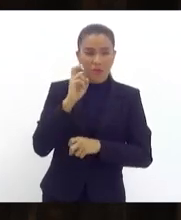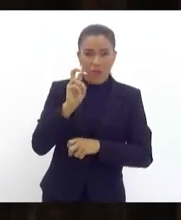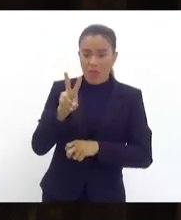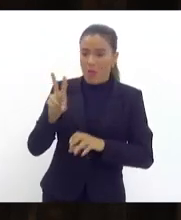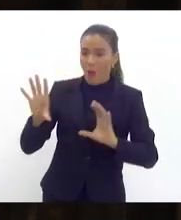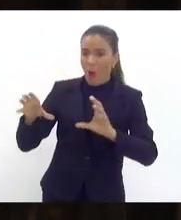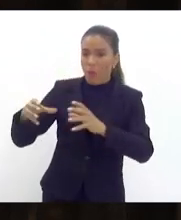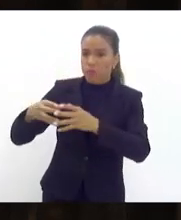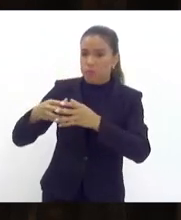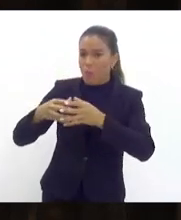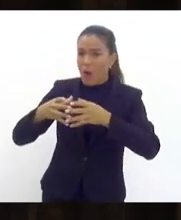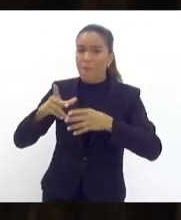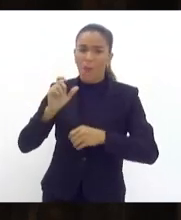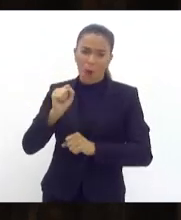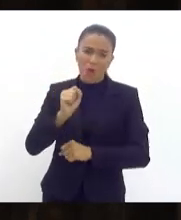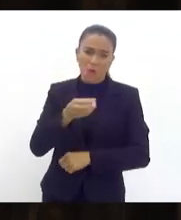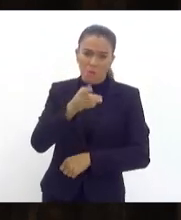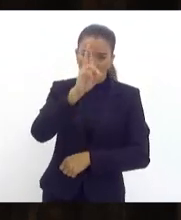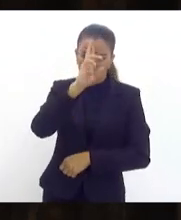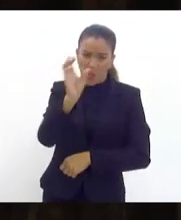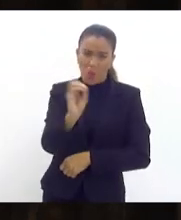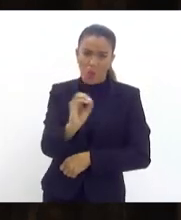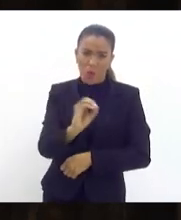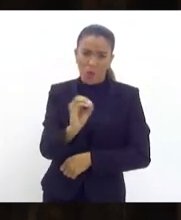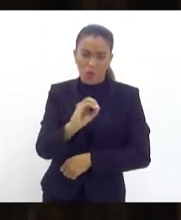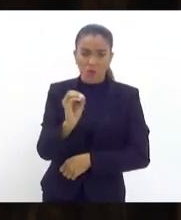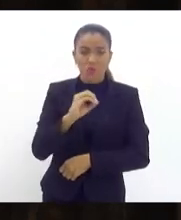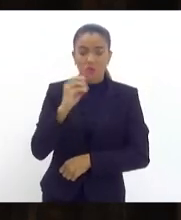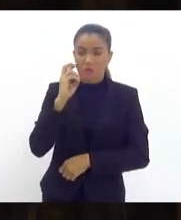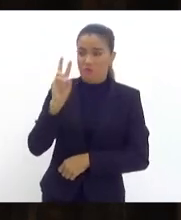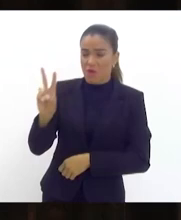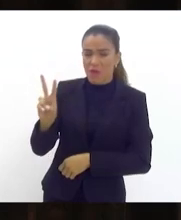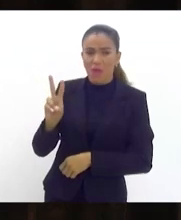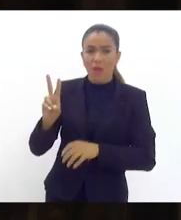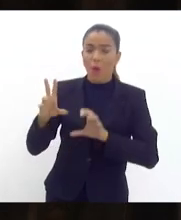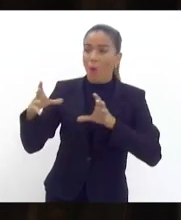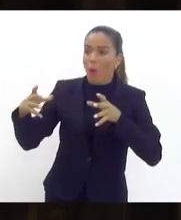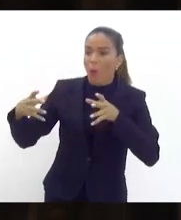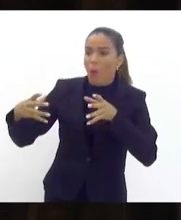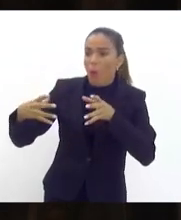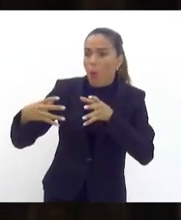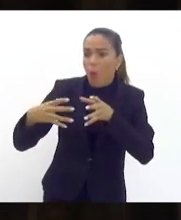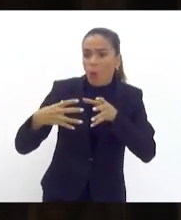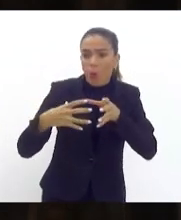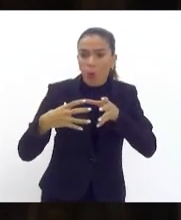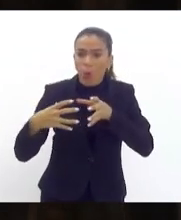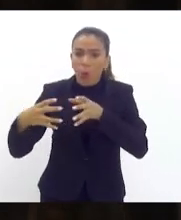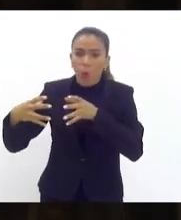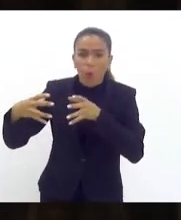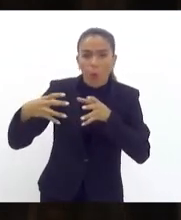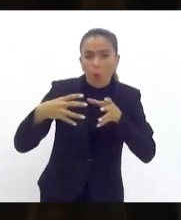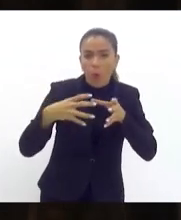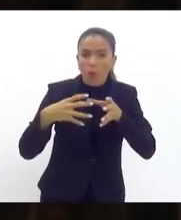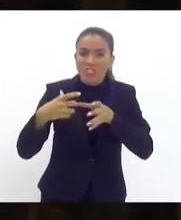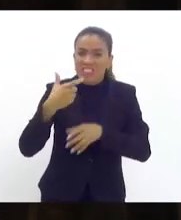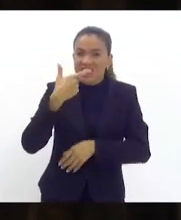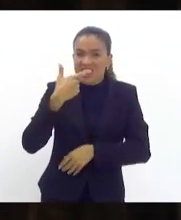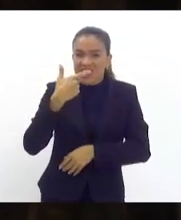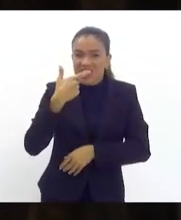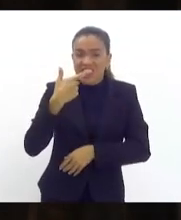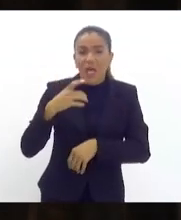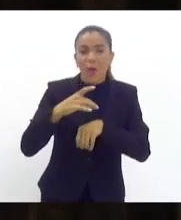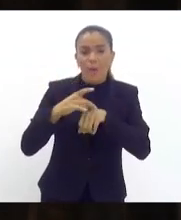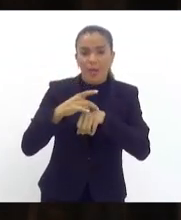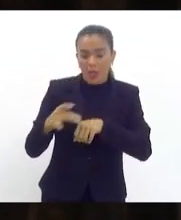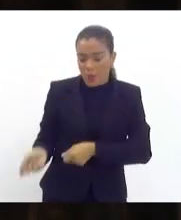você pode andar meia-noite sai de casa meia-noite você não é Legião de pessoas com saco preto arrastando pela